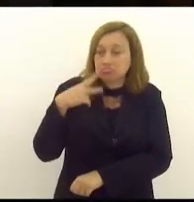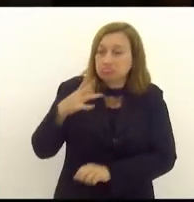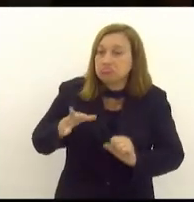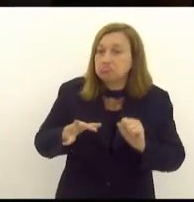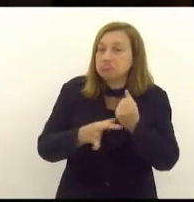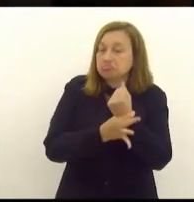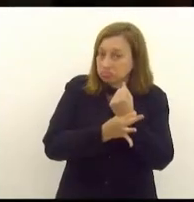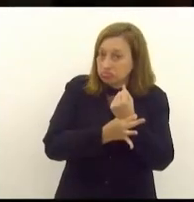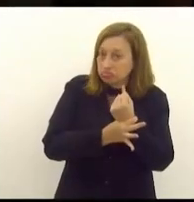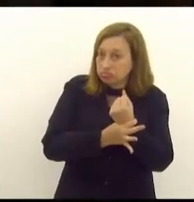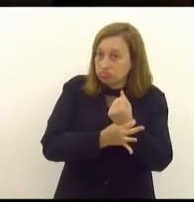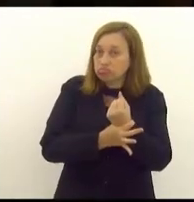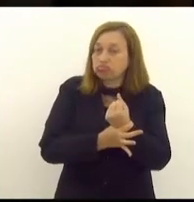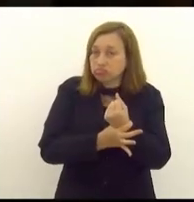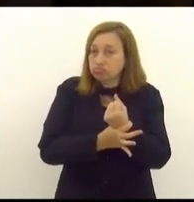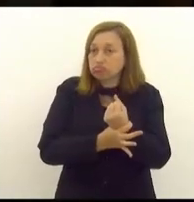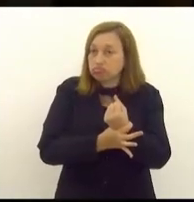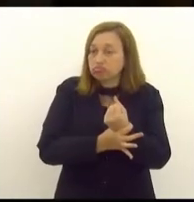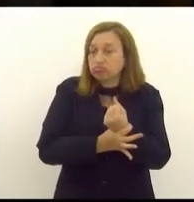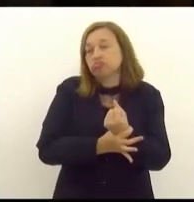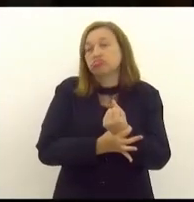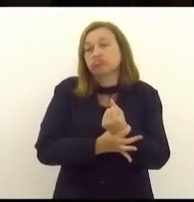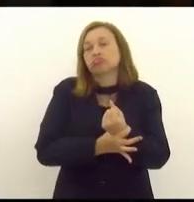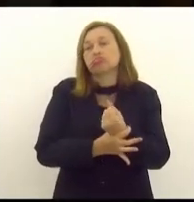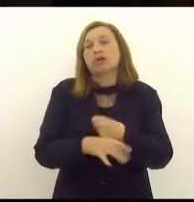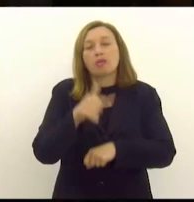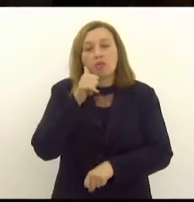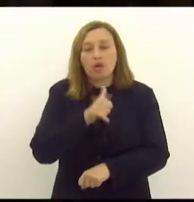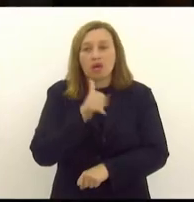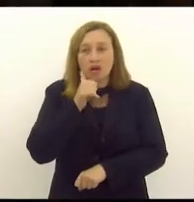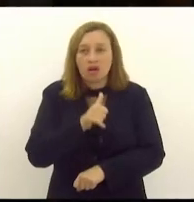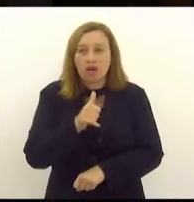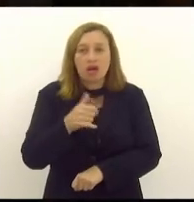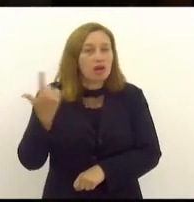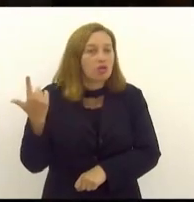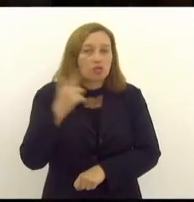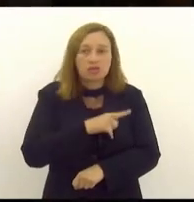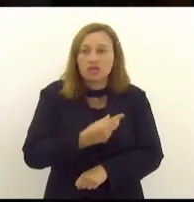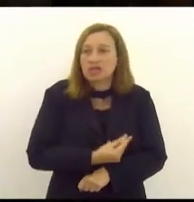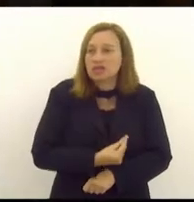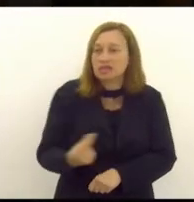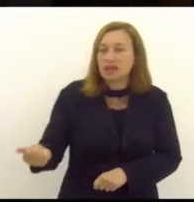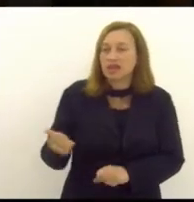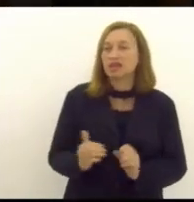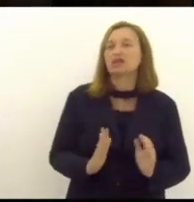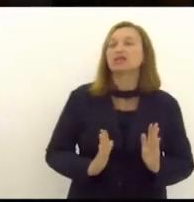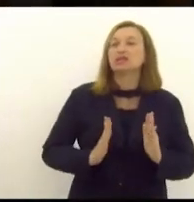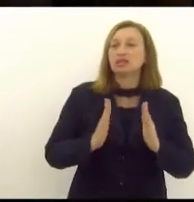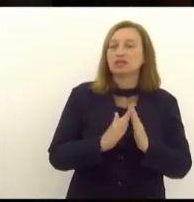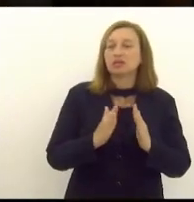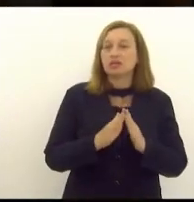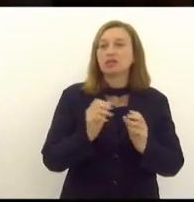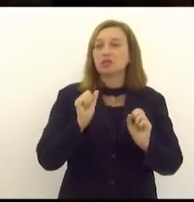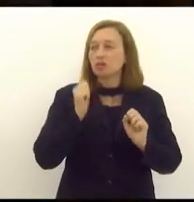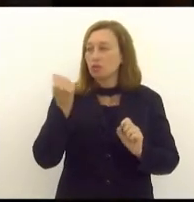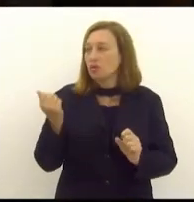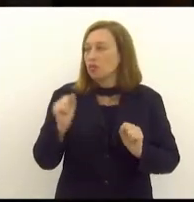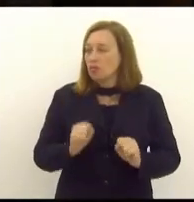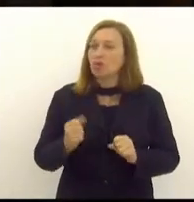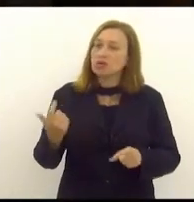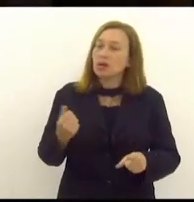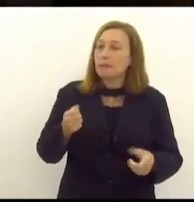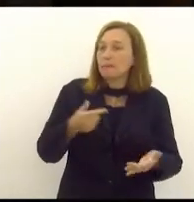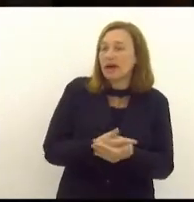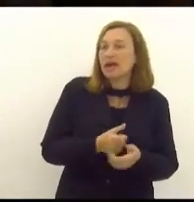assegure ou que Garanta essa mulher uma saída de casa que possa ir garantir o pagamento do aluguel